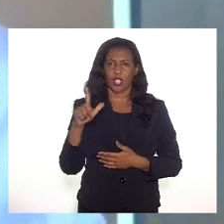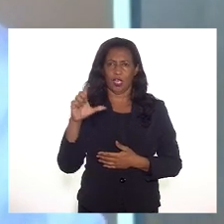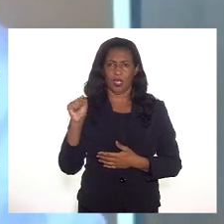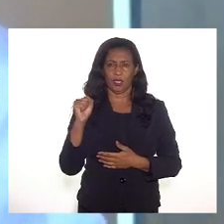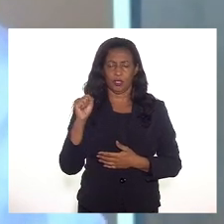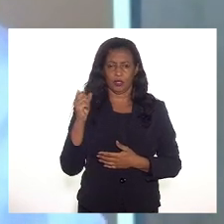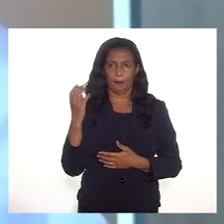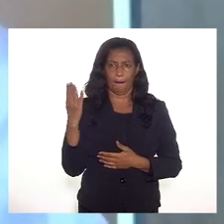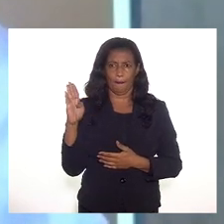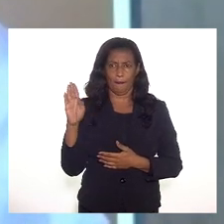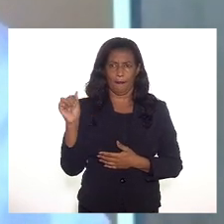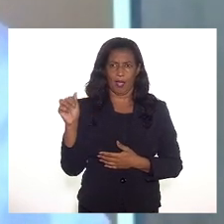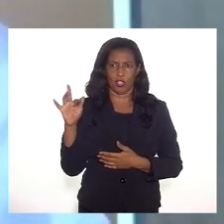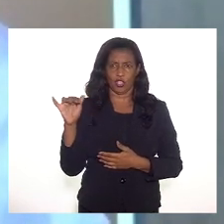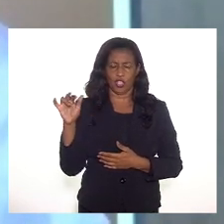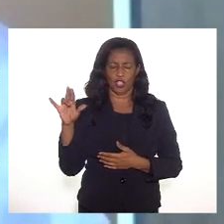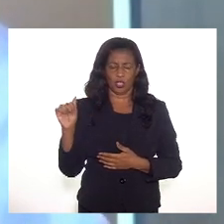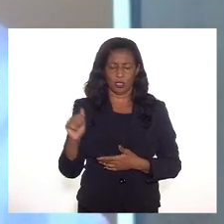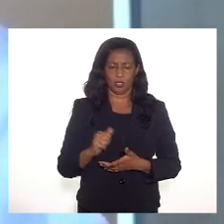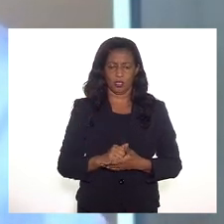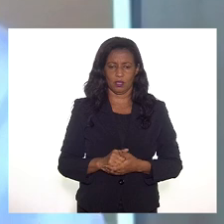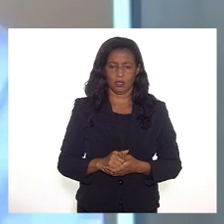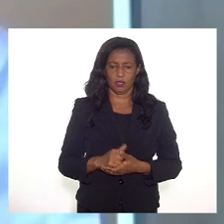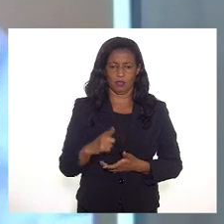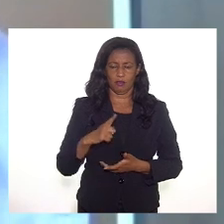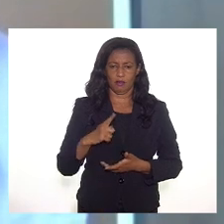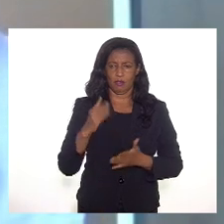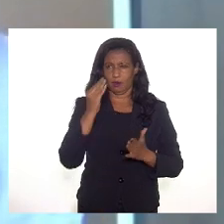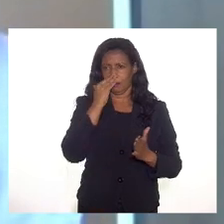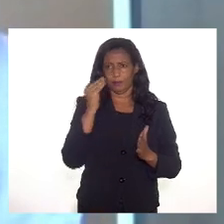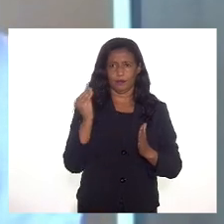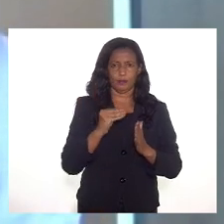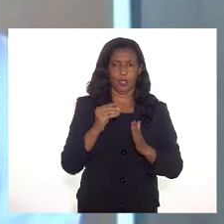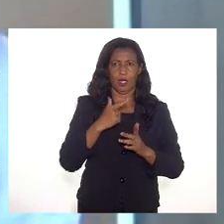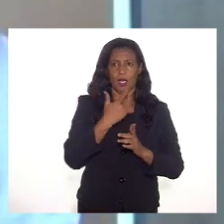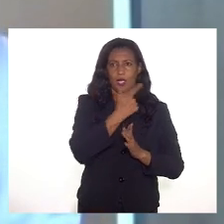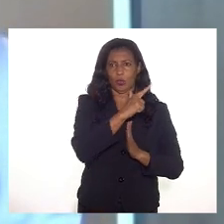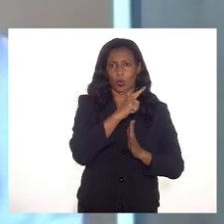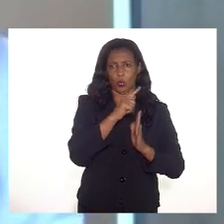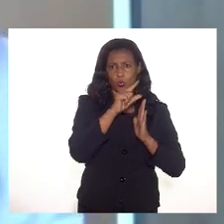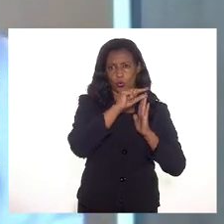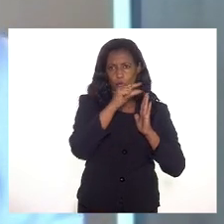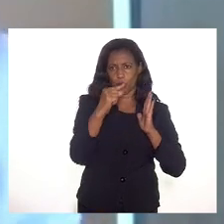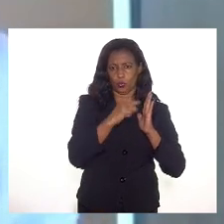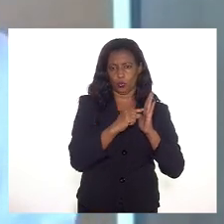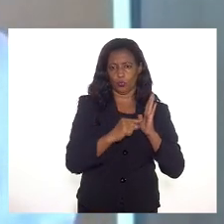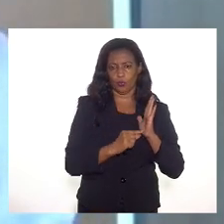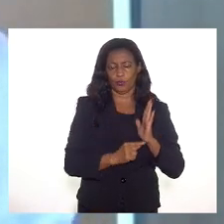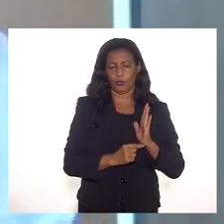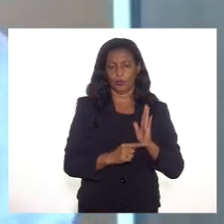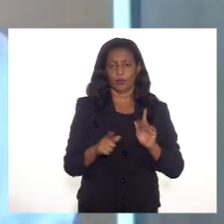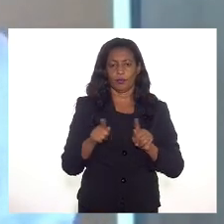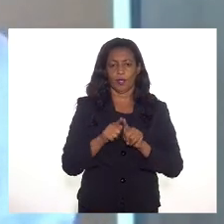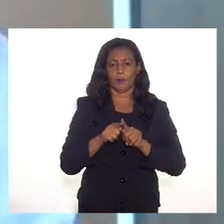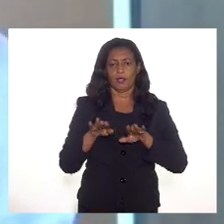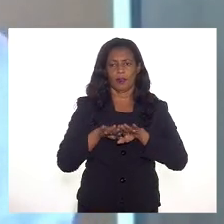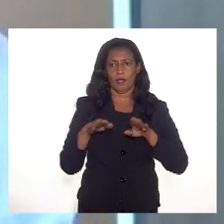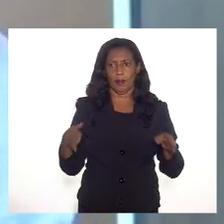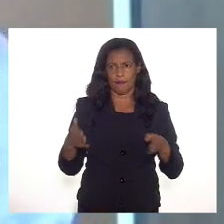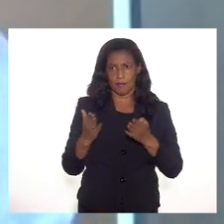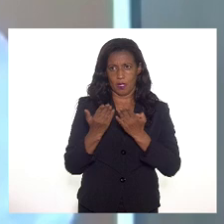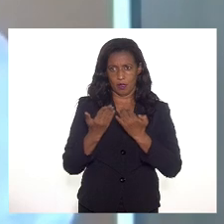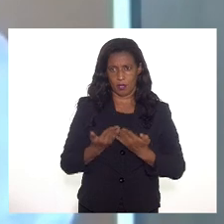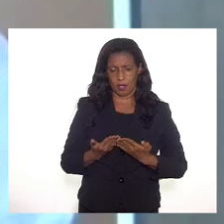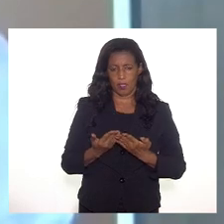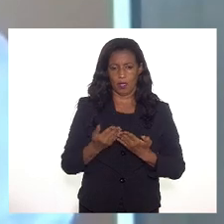Sendo assim, fica prejudicado os demais destaques. Há também sobre a mesa um